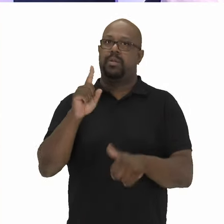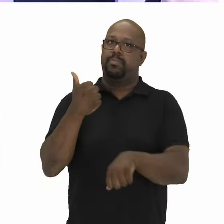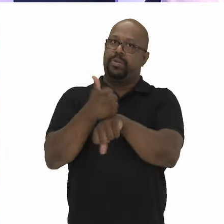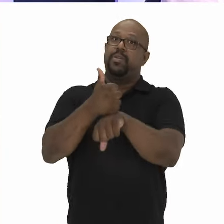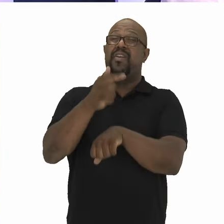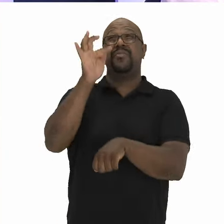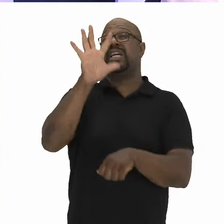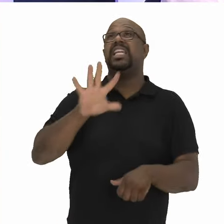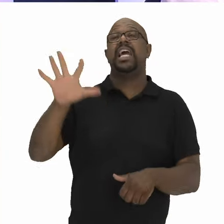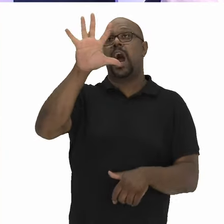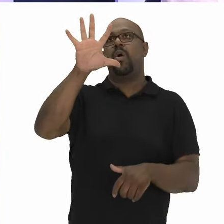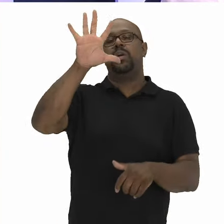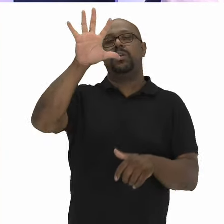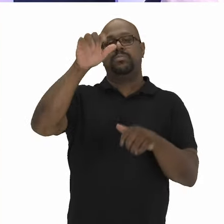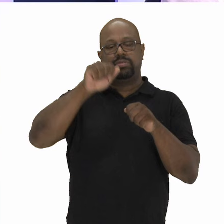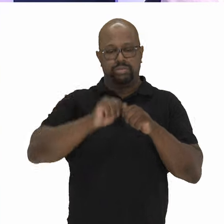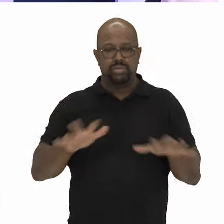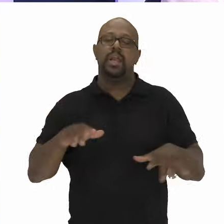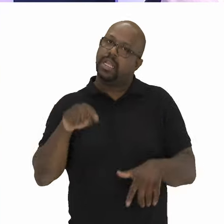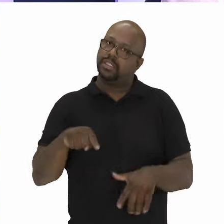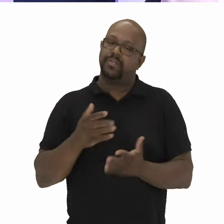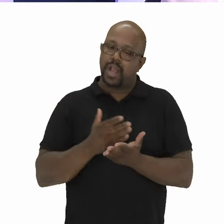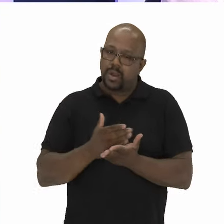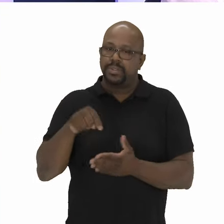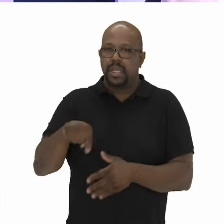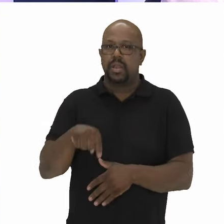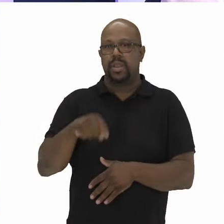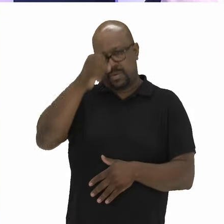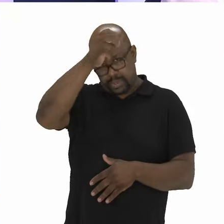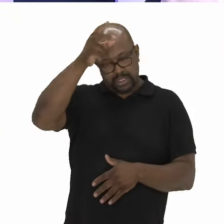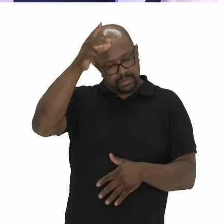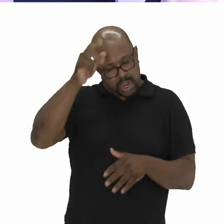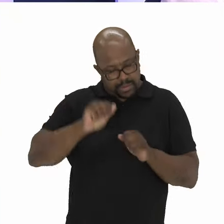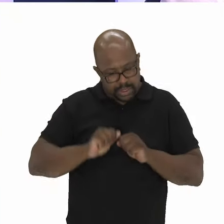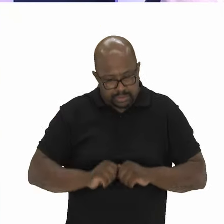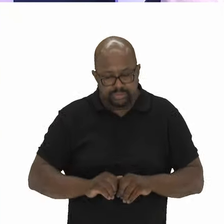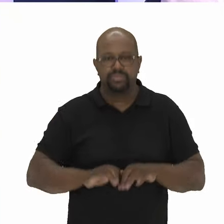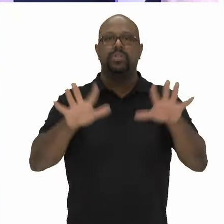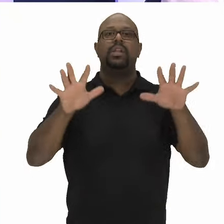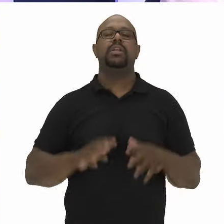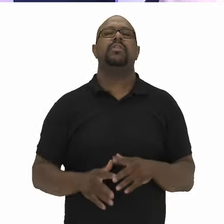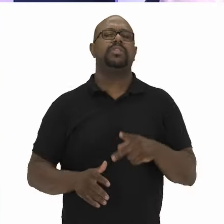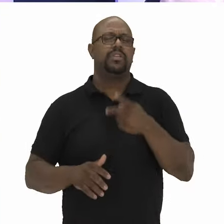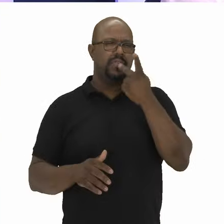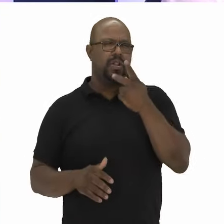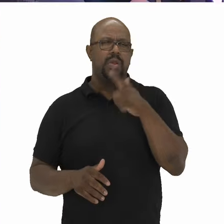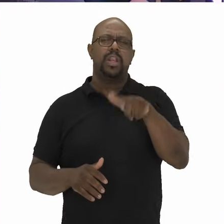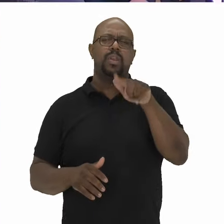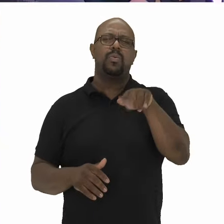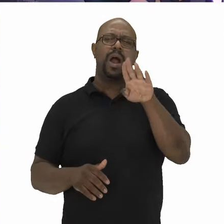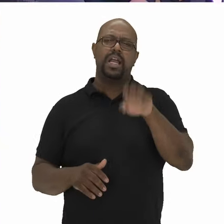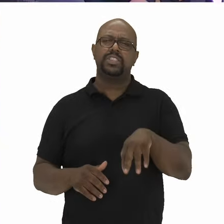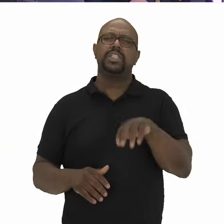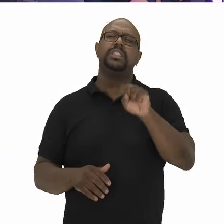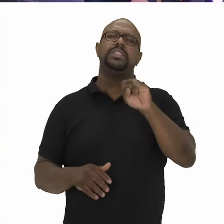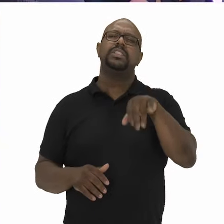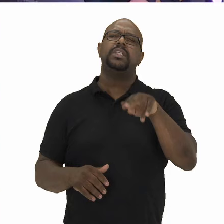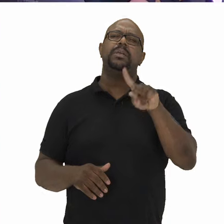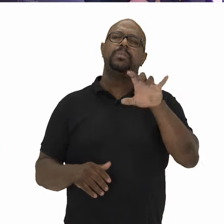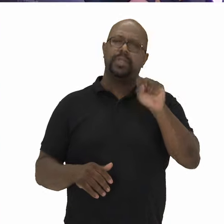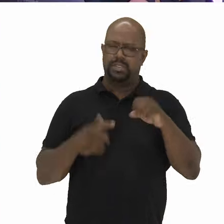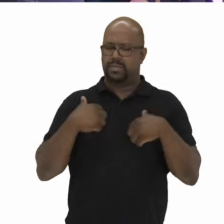teatro começou no Federal foi descendo e esse a gente vai começar no Municipal para ir subindo M você falou em linguagem